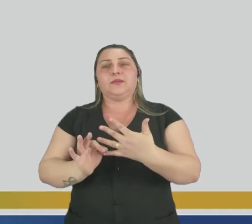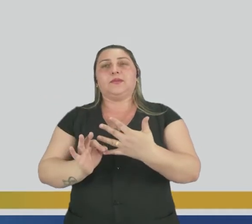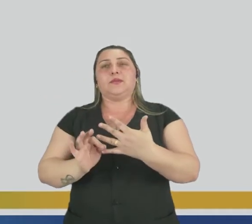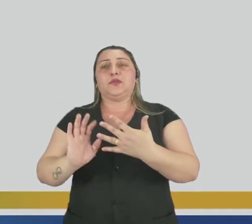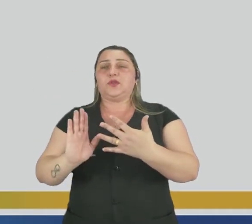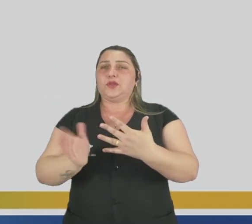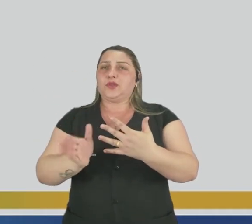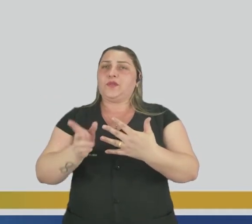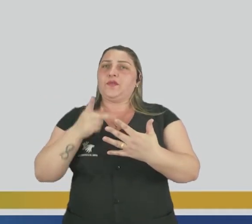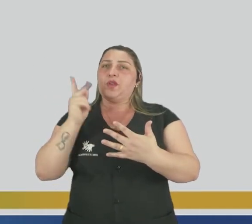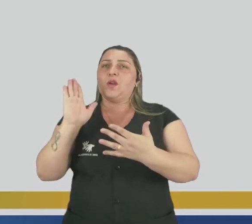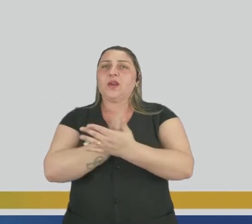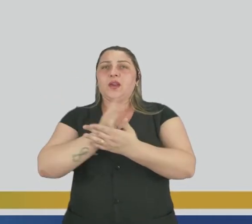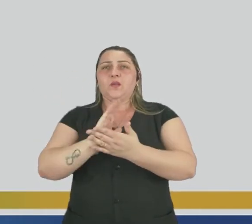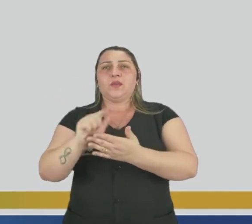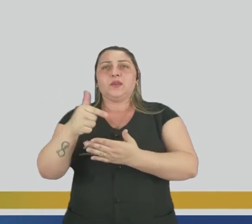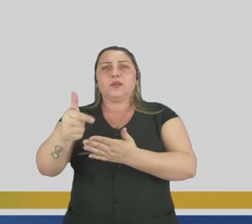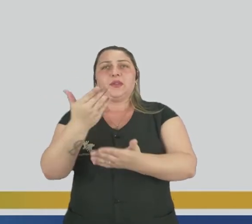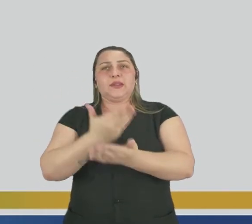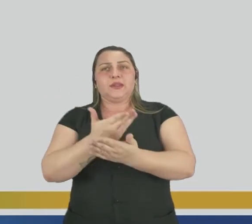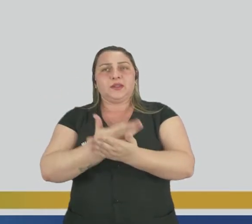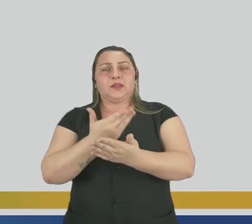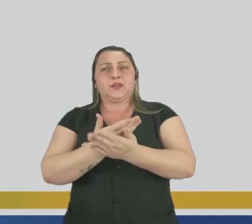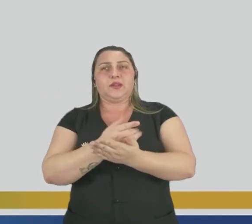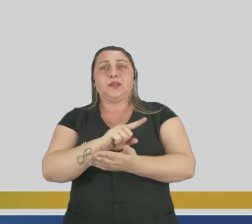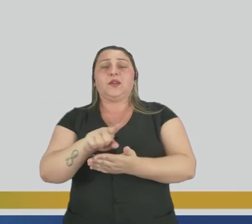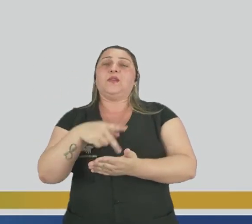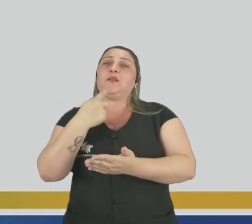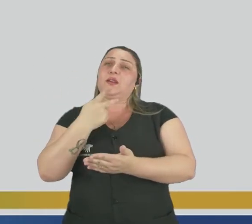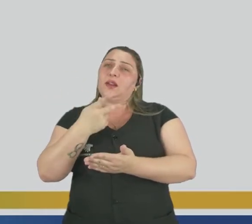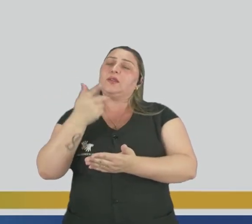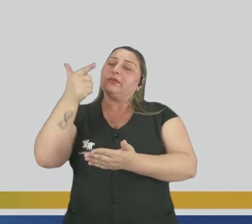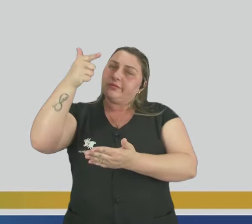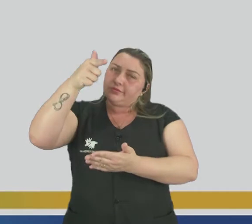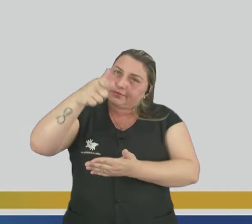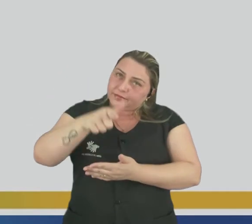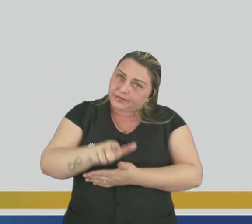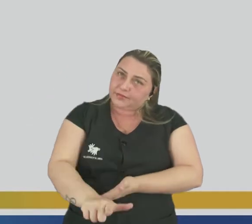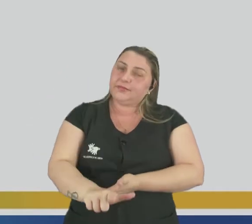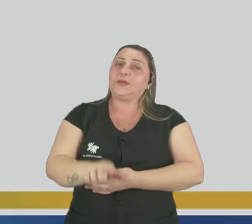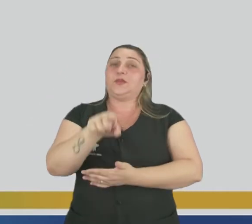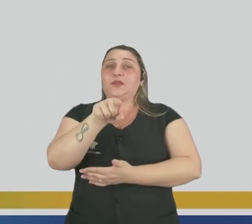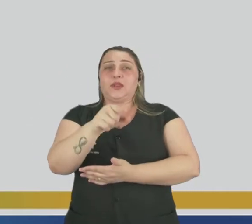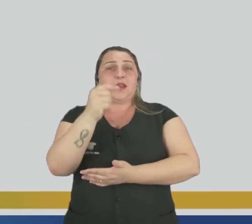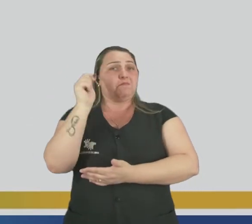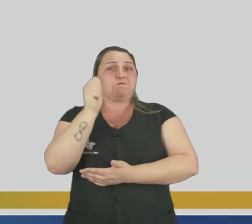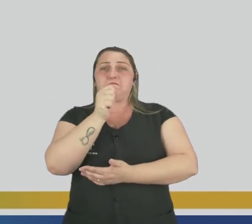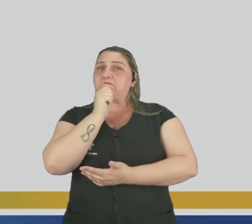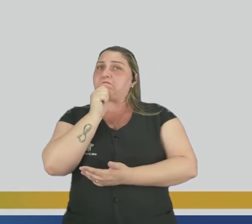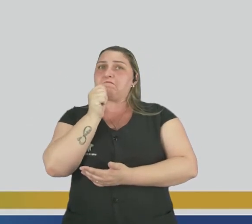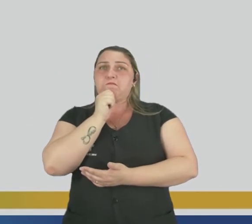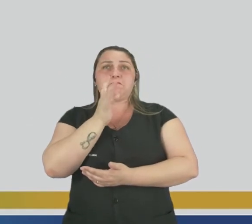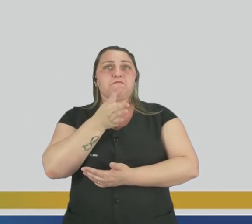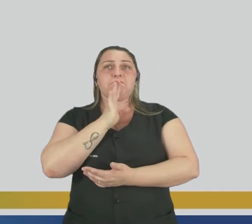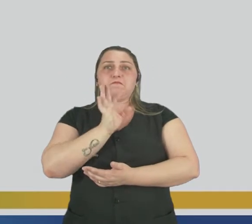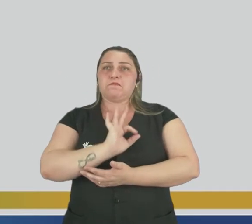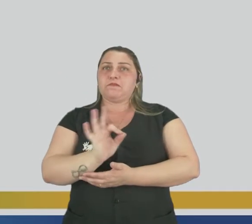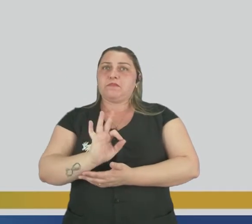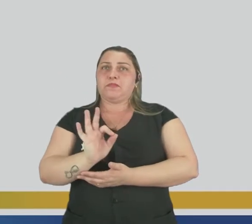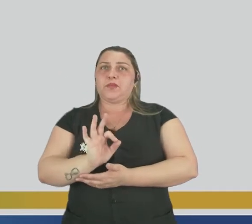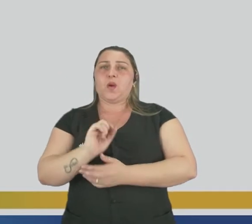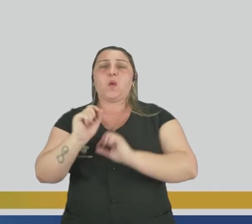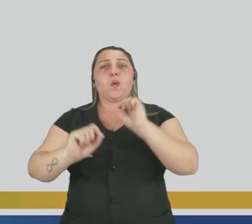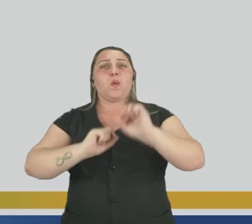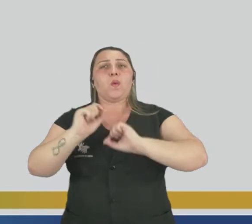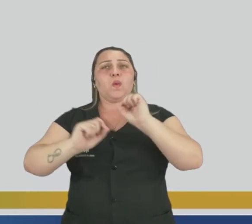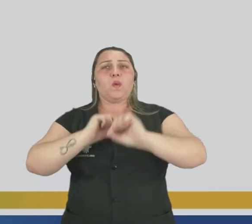classificações a gente já falou em algumas outras aulas, né? E a gente vai falando sobre as que vocês ainda não conhecem. E